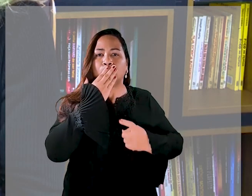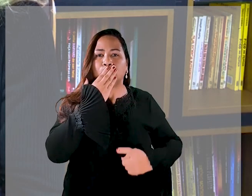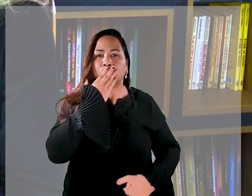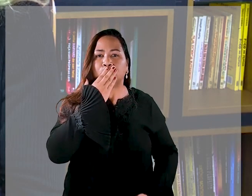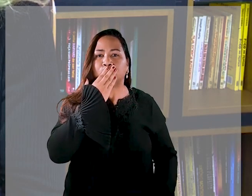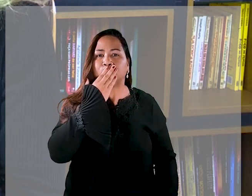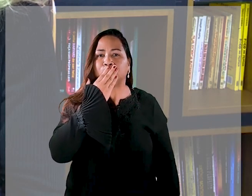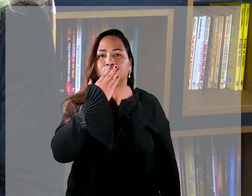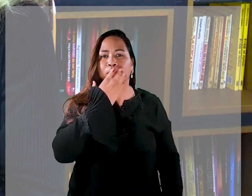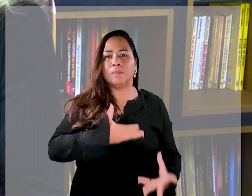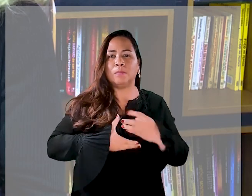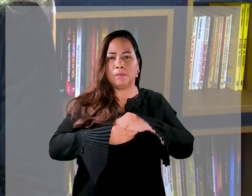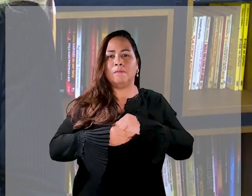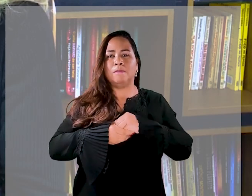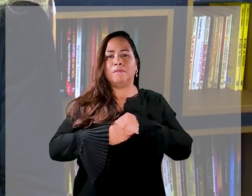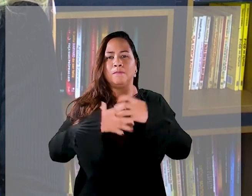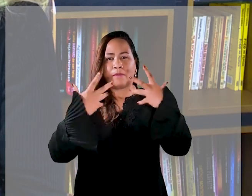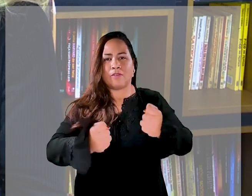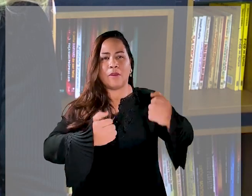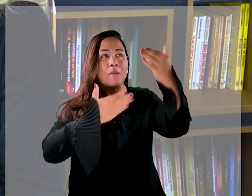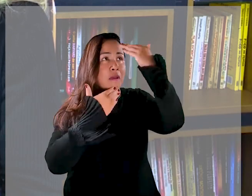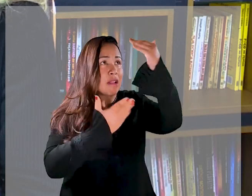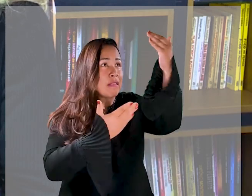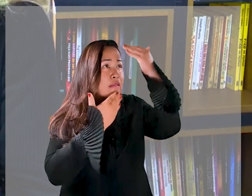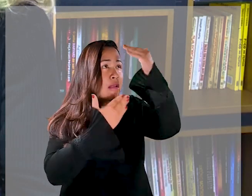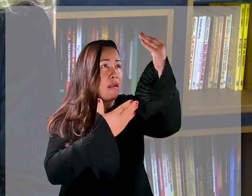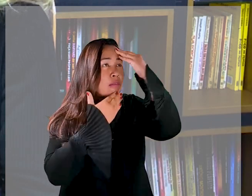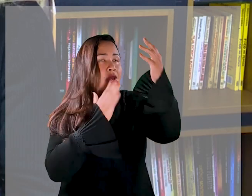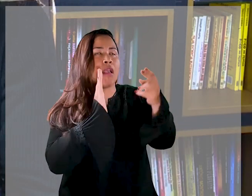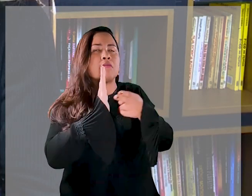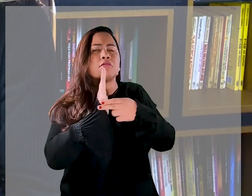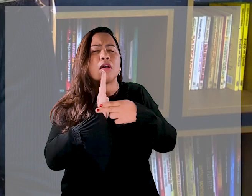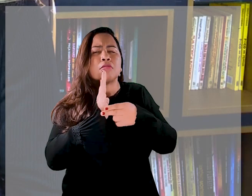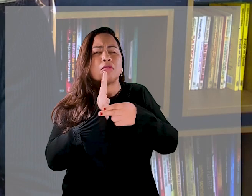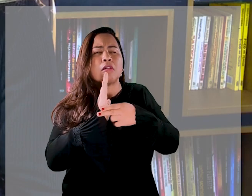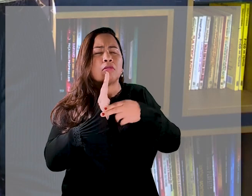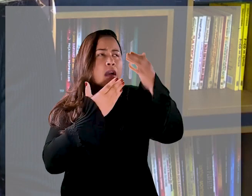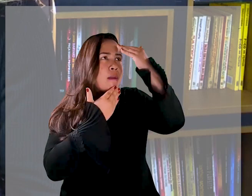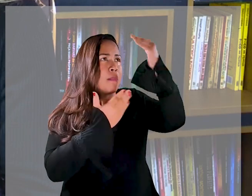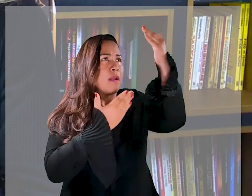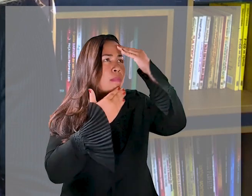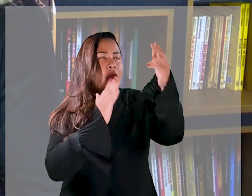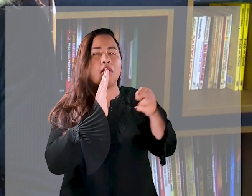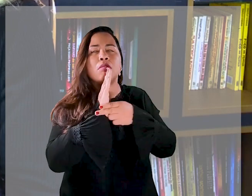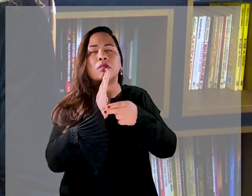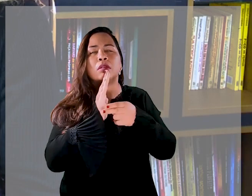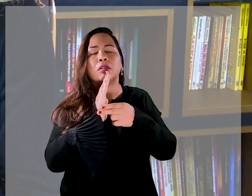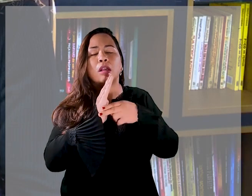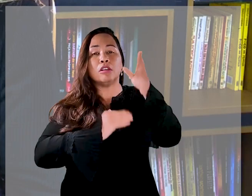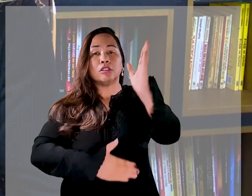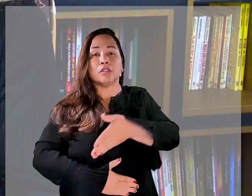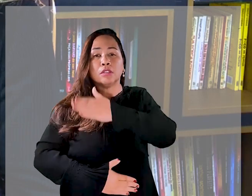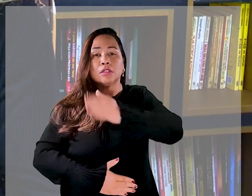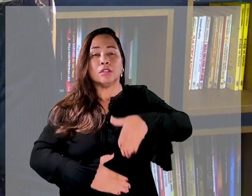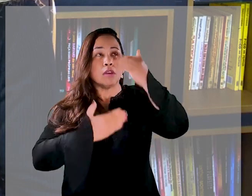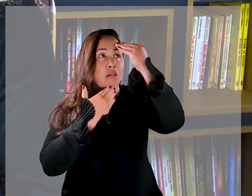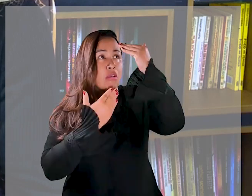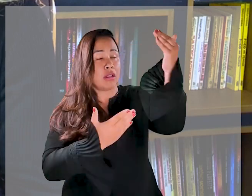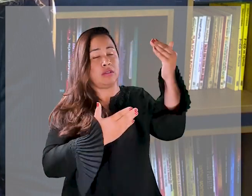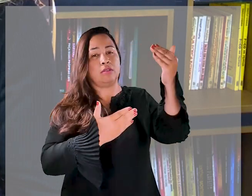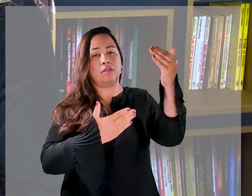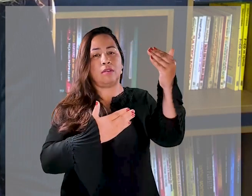Elaine. Obrigada, Elaine. Obrigada, Elaine, porque hoje você foi tão estúpida. Você foi tão braba, tão agressiva que